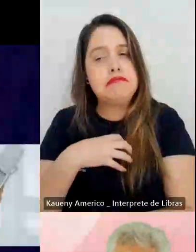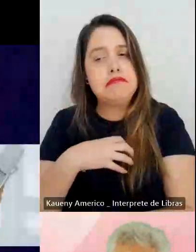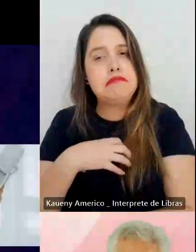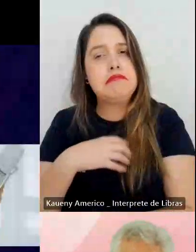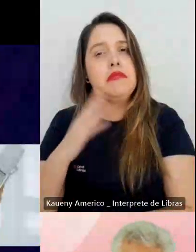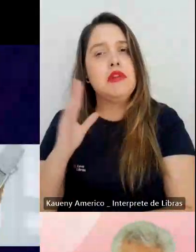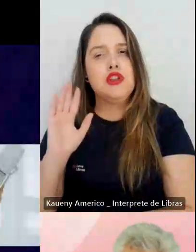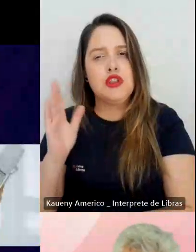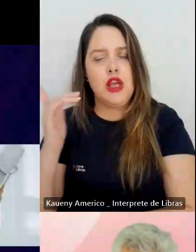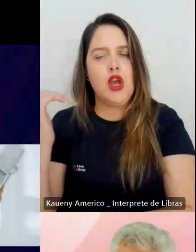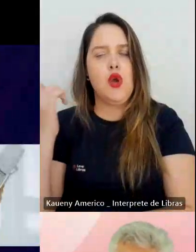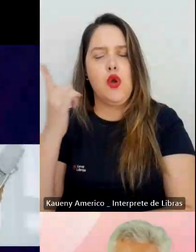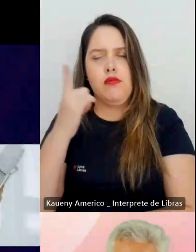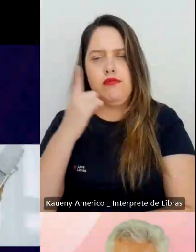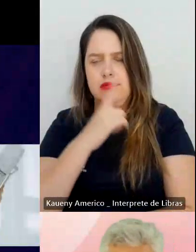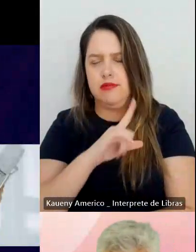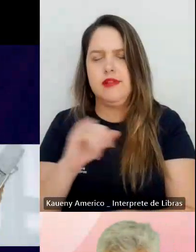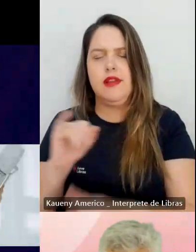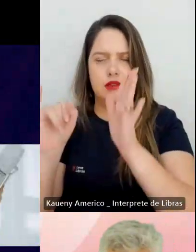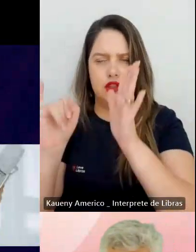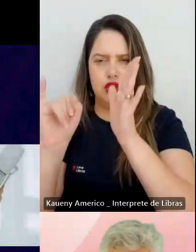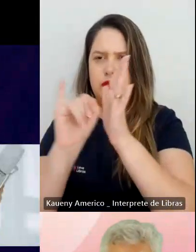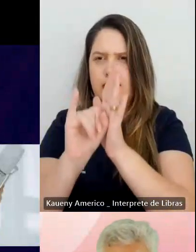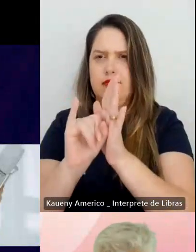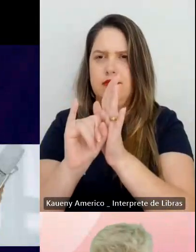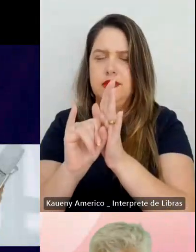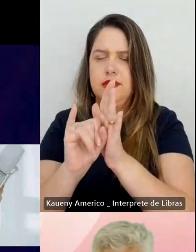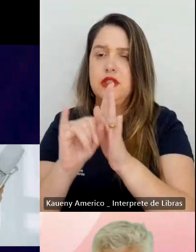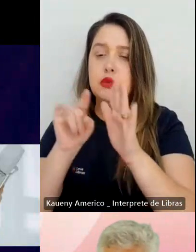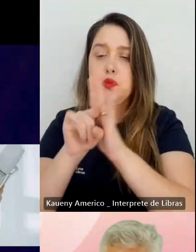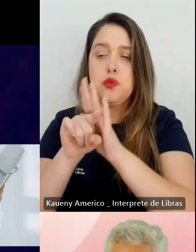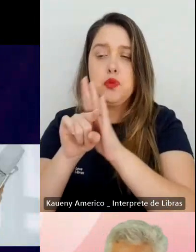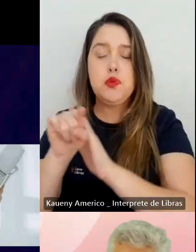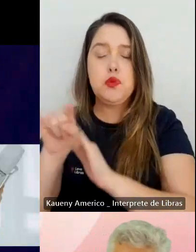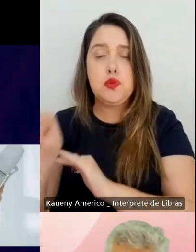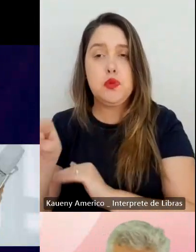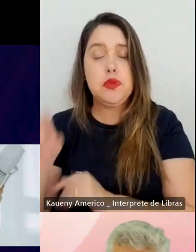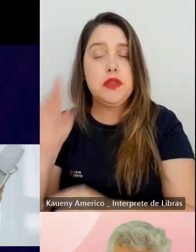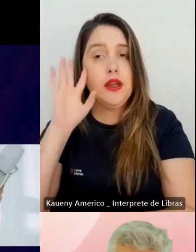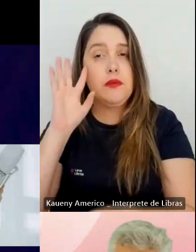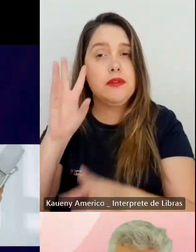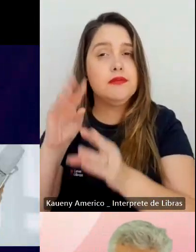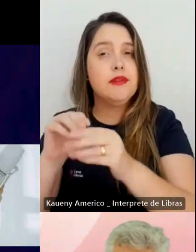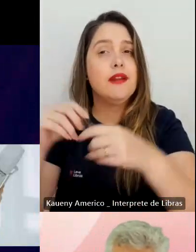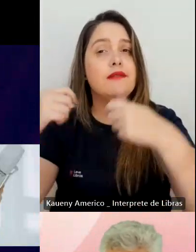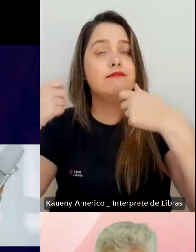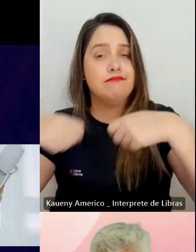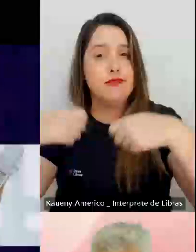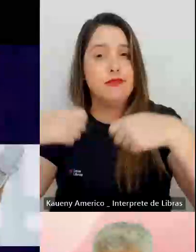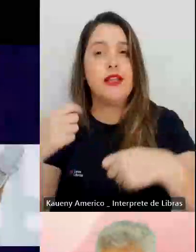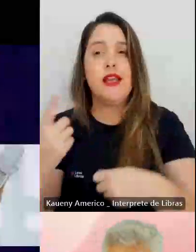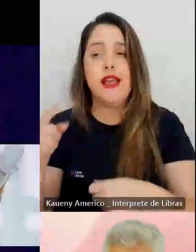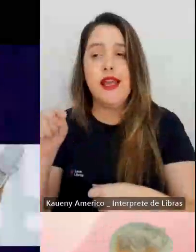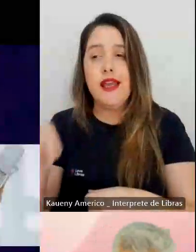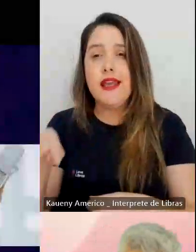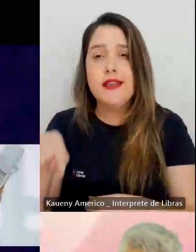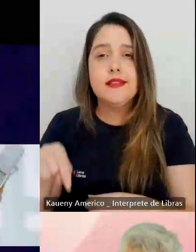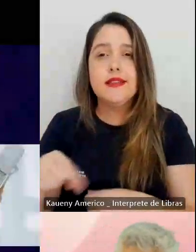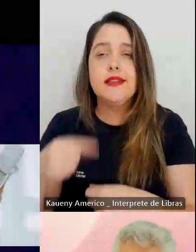ser identificadas ao exame. A compressão é necessária para que haja esse